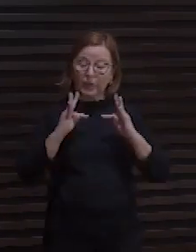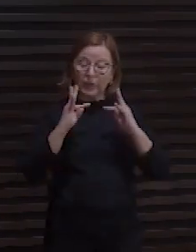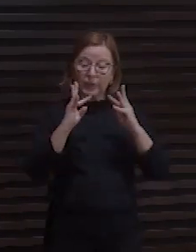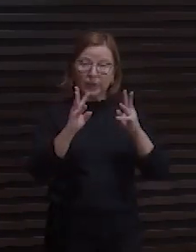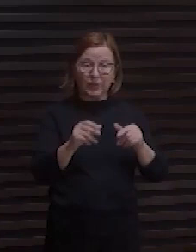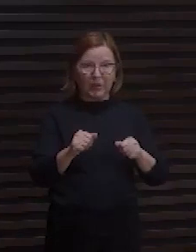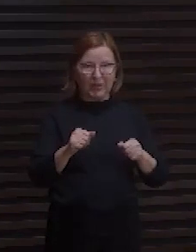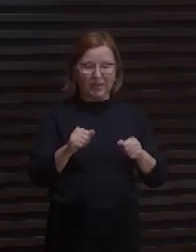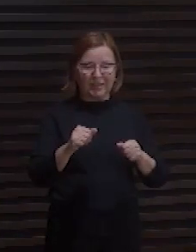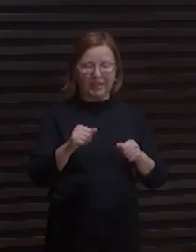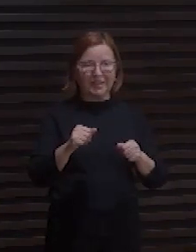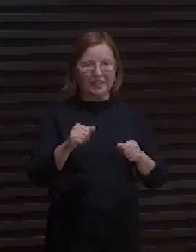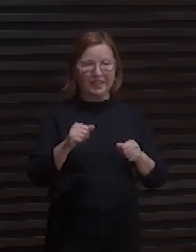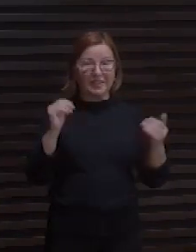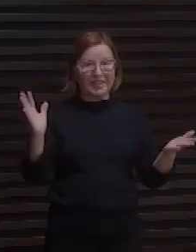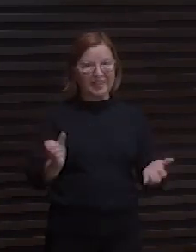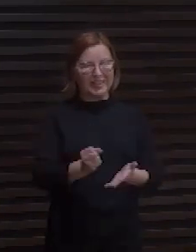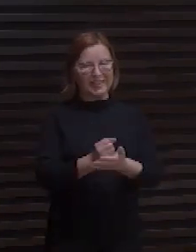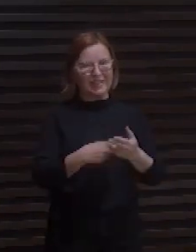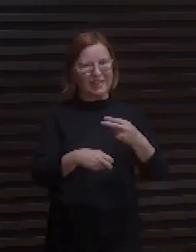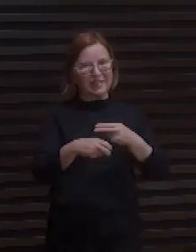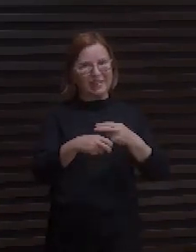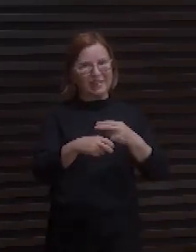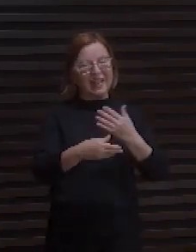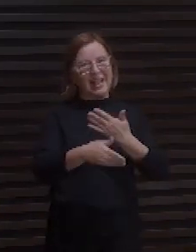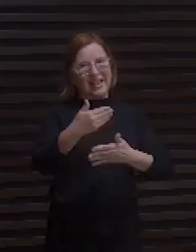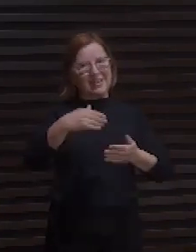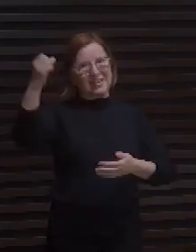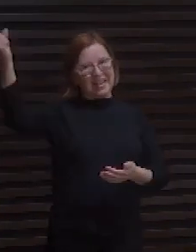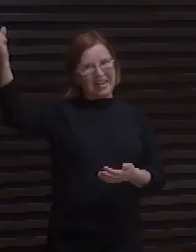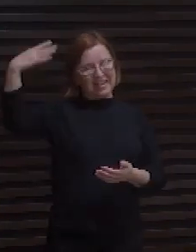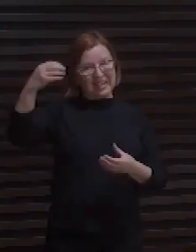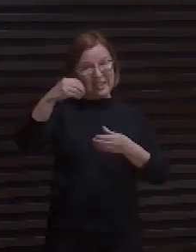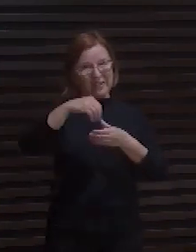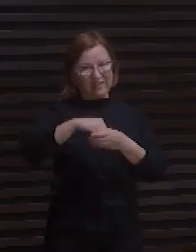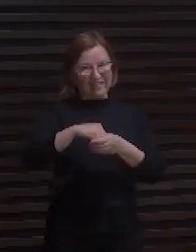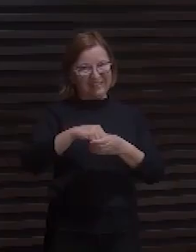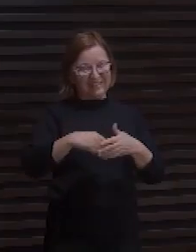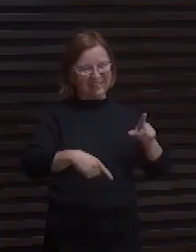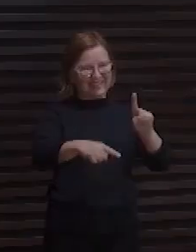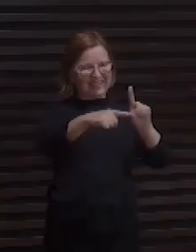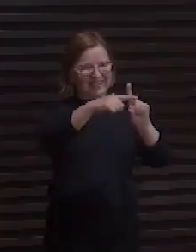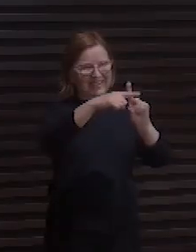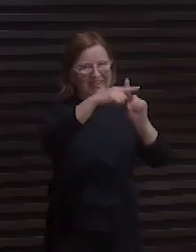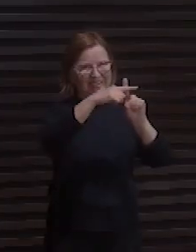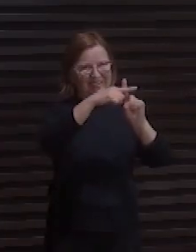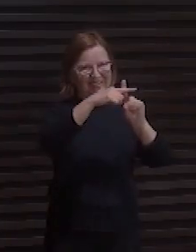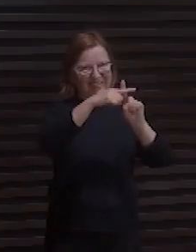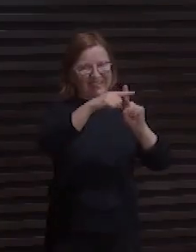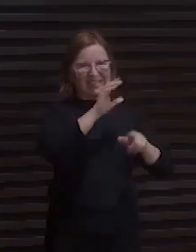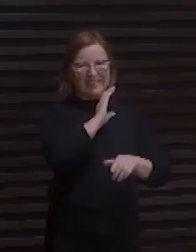que foram salvos pela graça e incluídos na cruz de Cristo, na sua